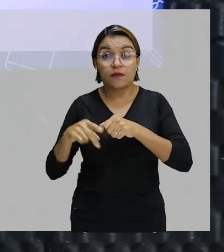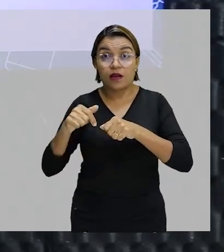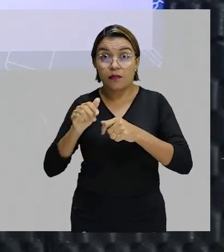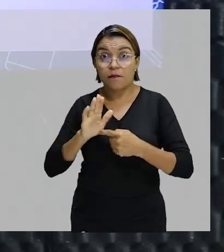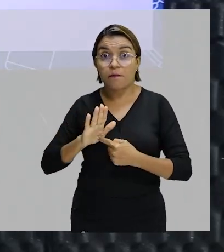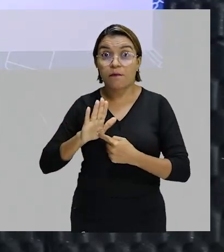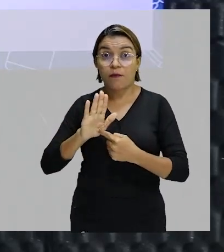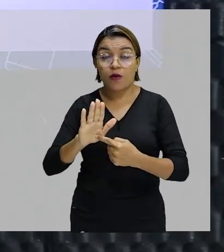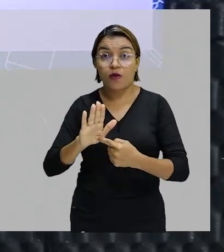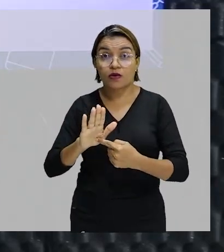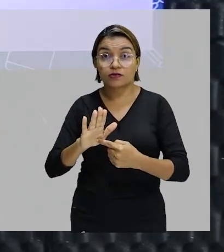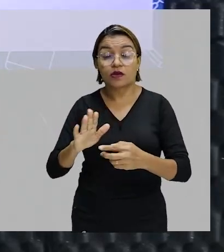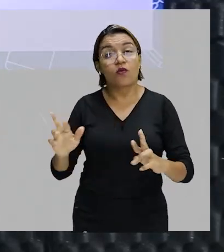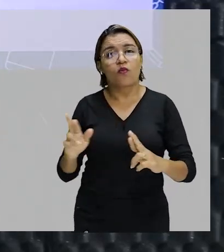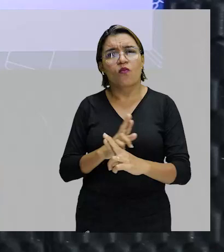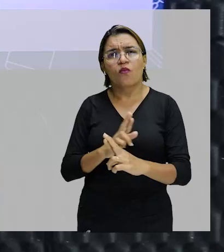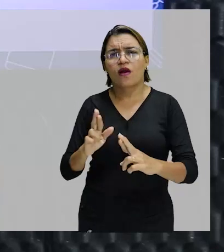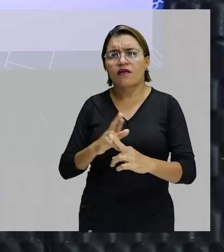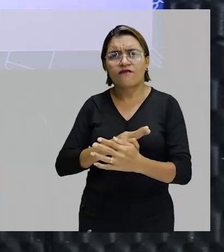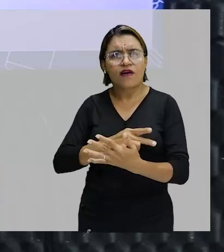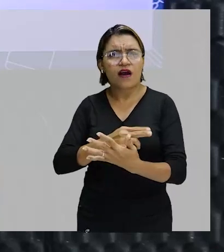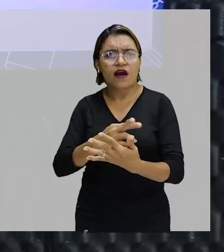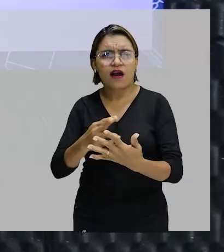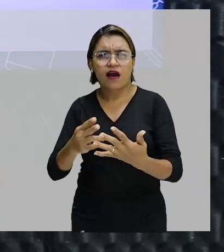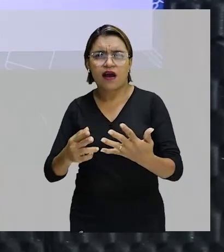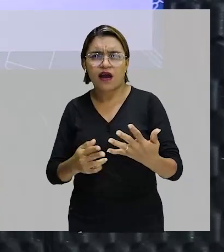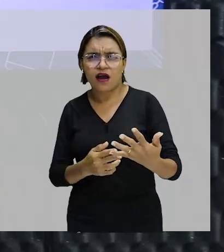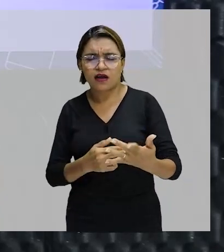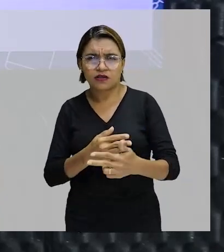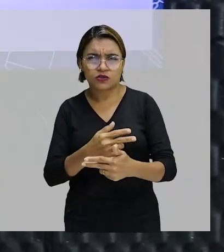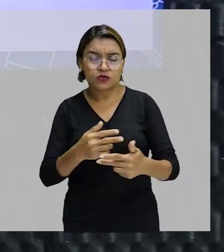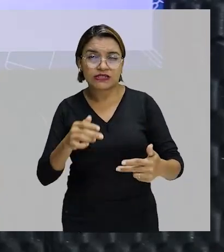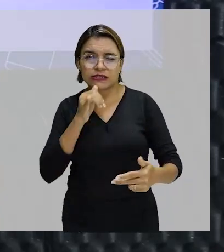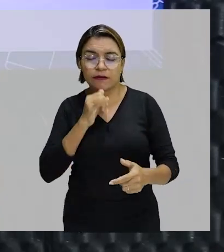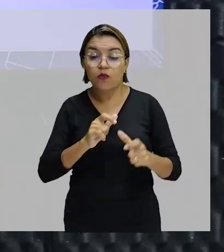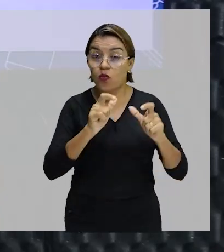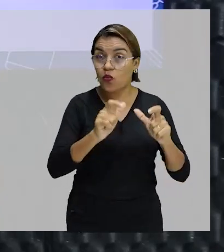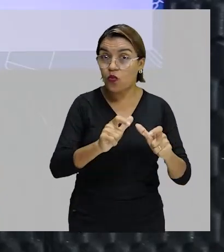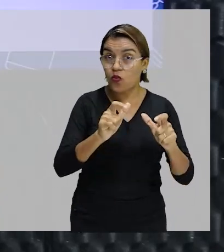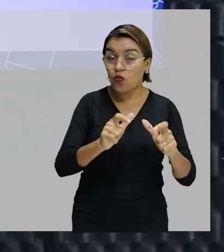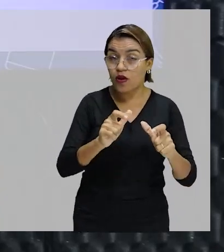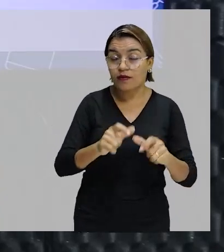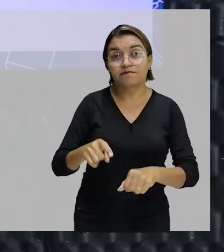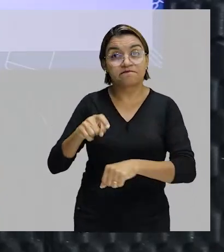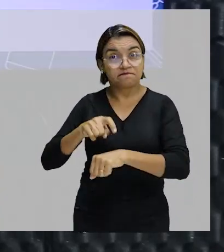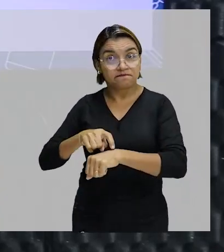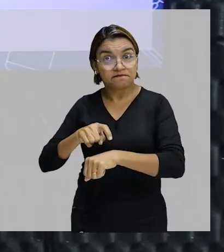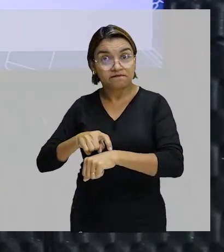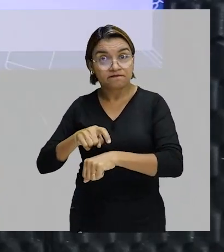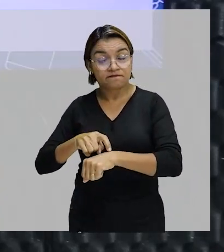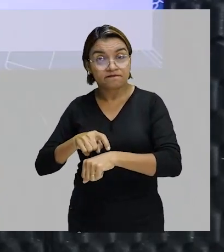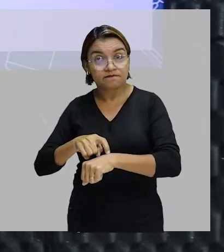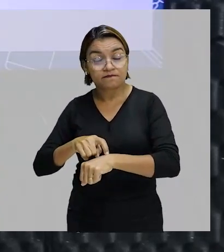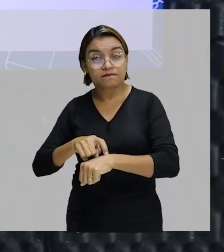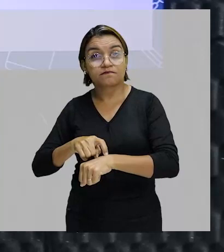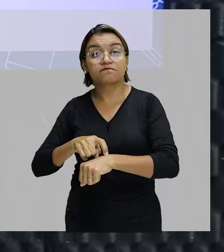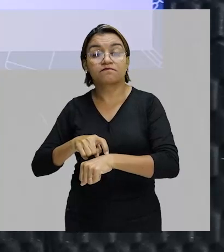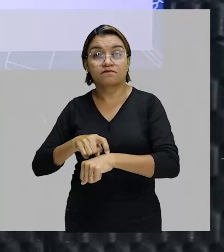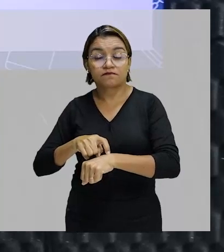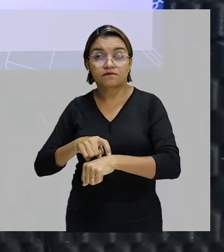uma relação de várias coisas. Por exemplo, lugar, tempo,